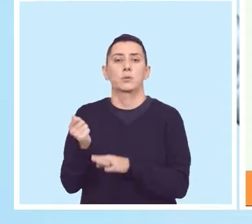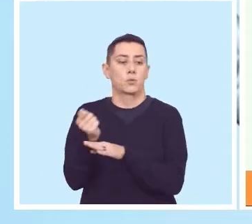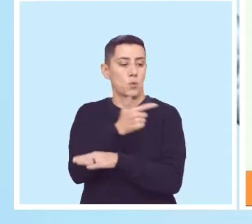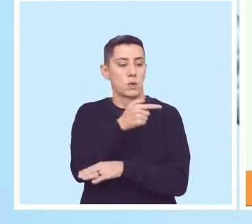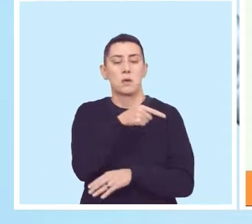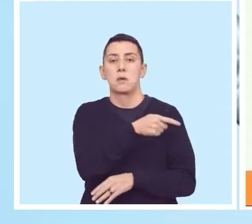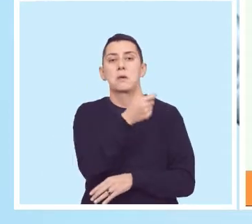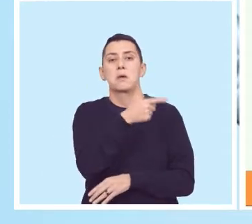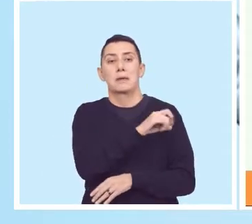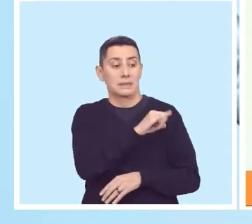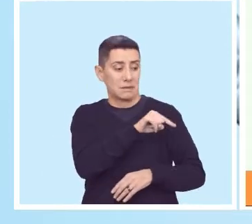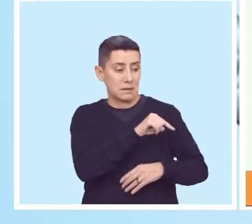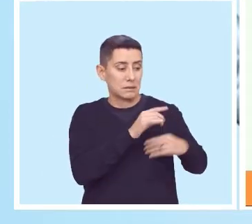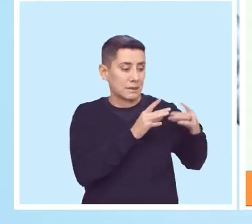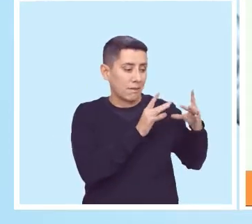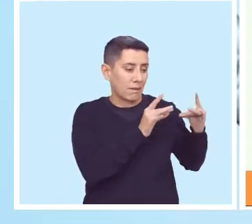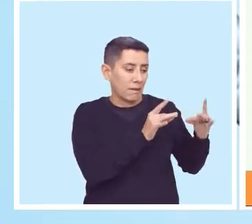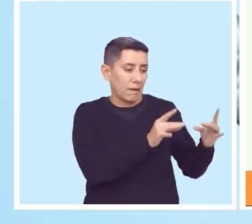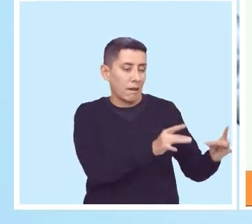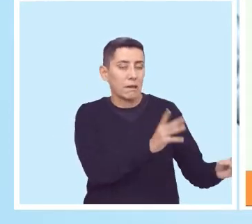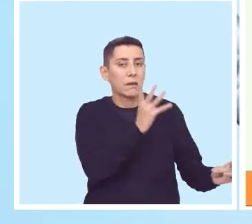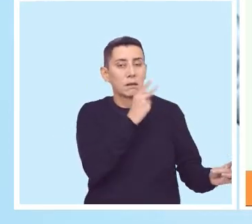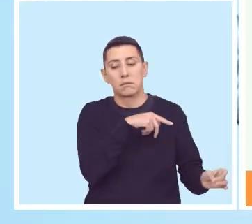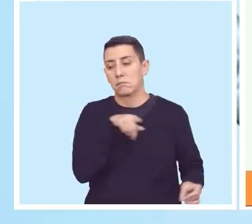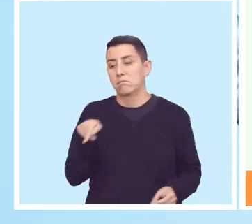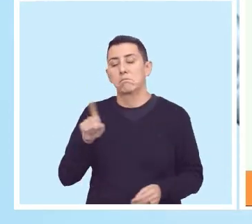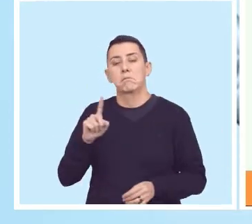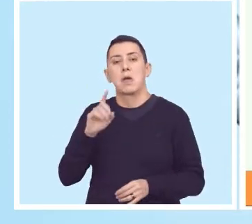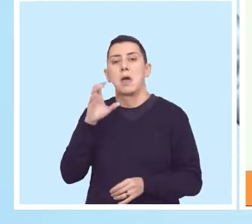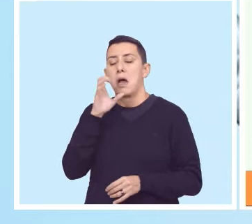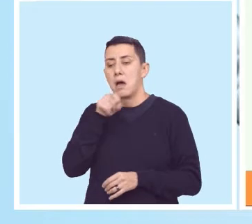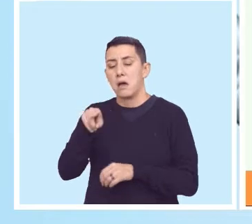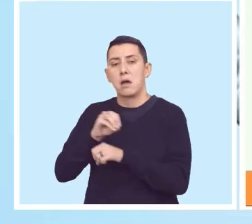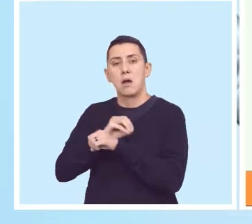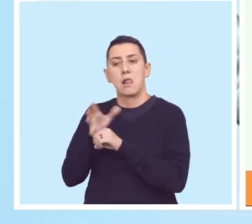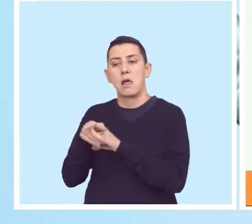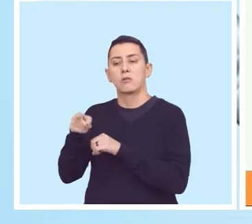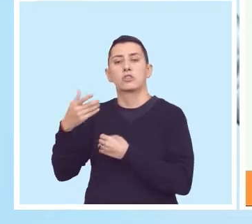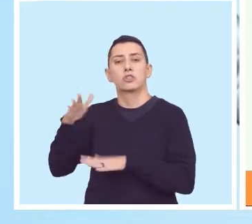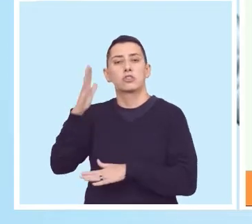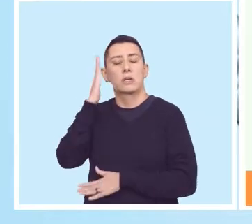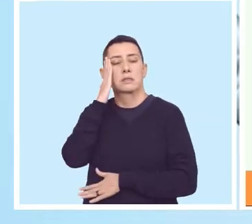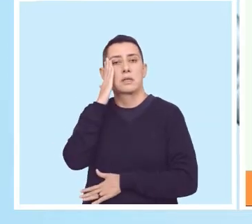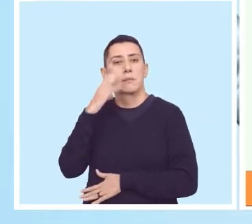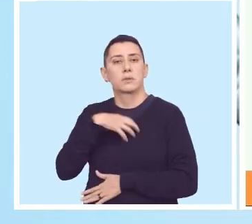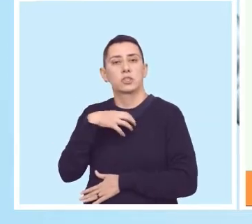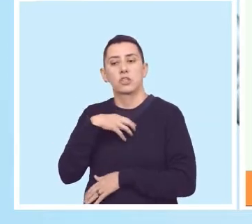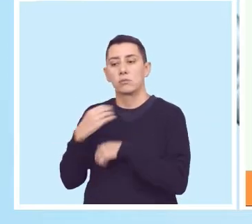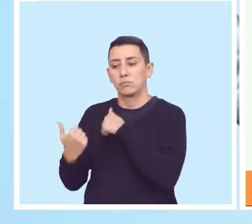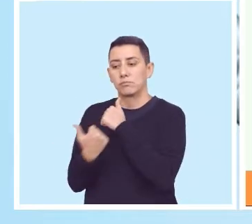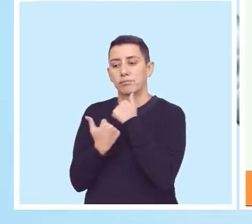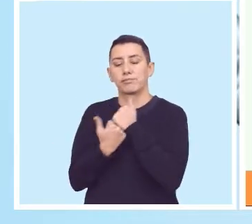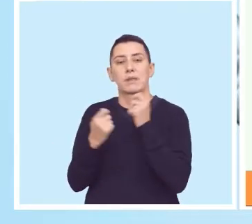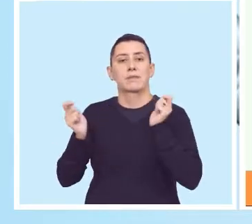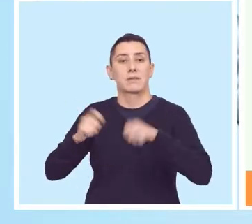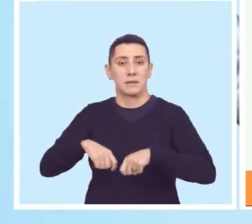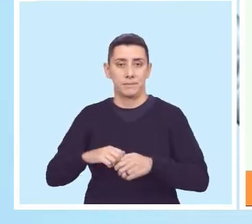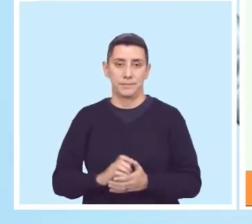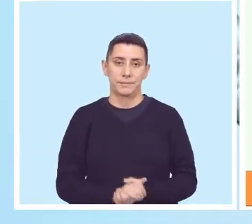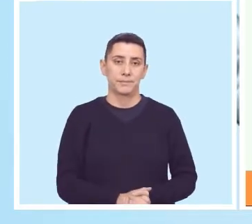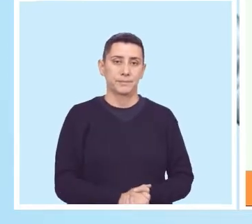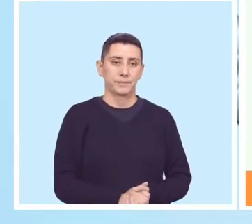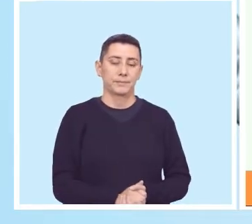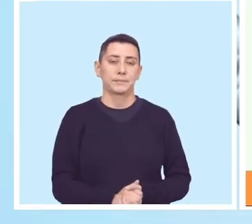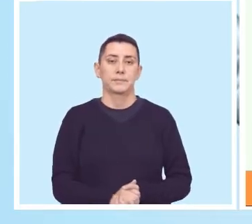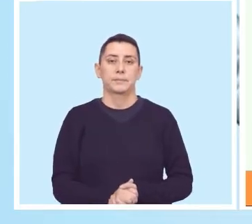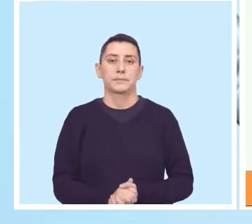por quê? Porque a Huawei Cloud, a plataforma, já provia aquele serviço. Bom,